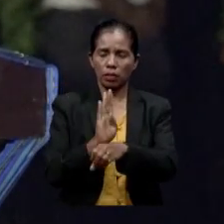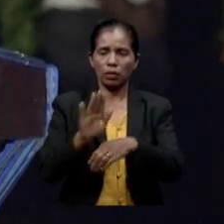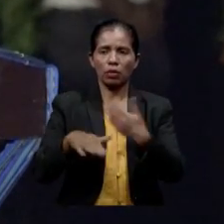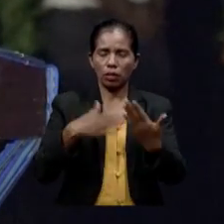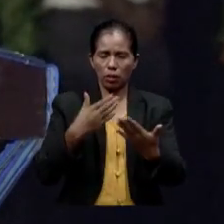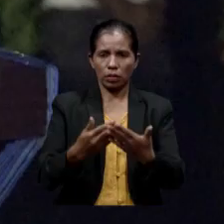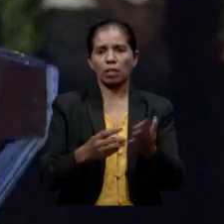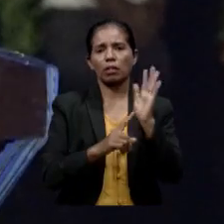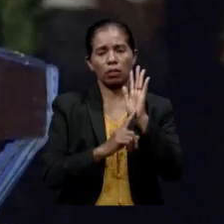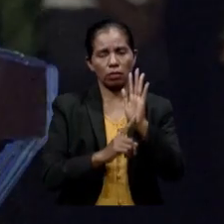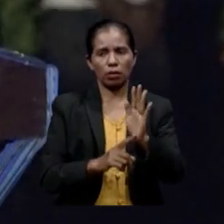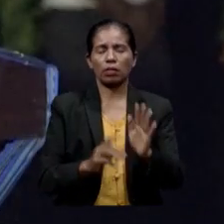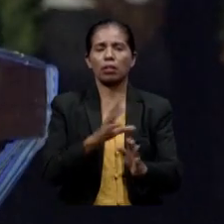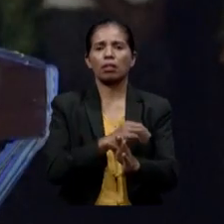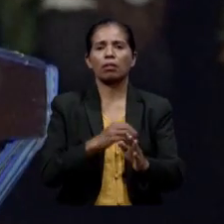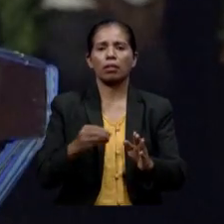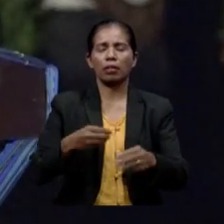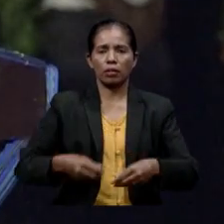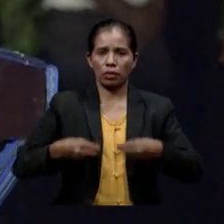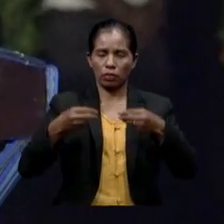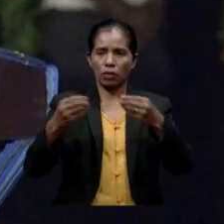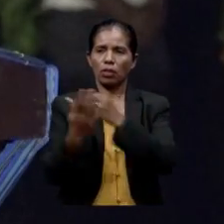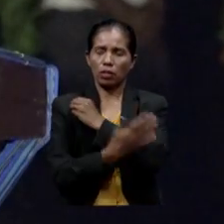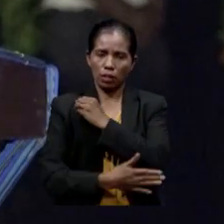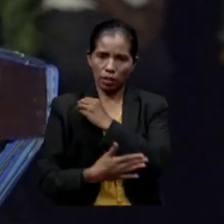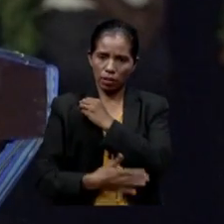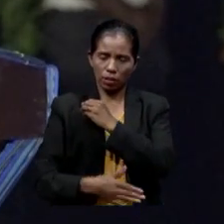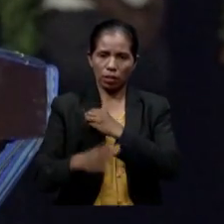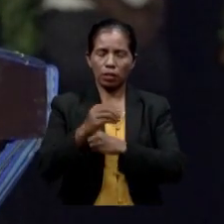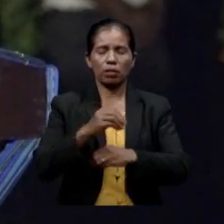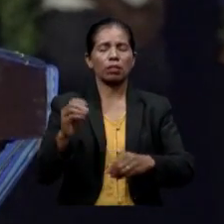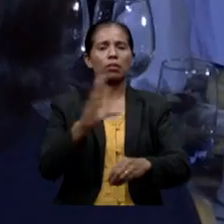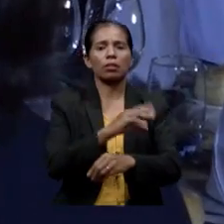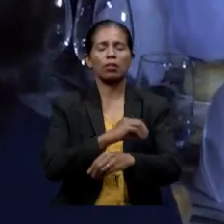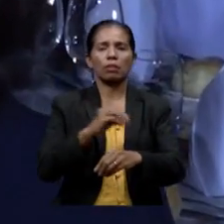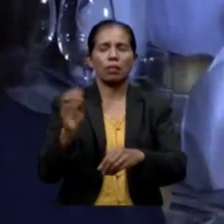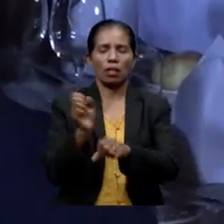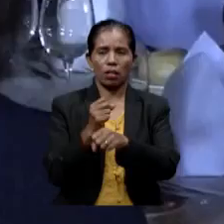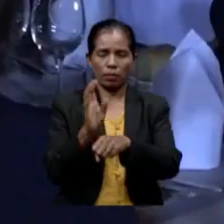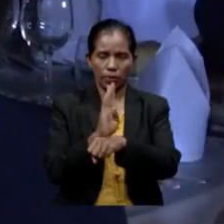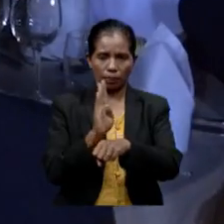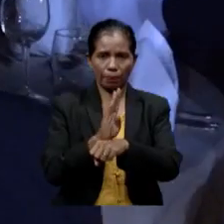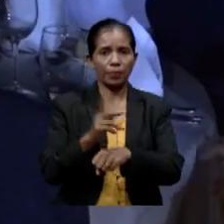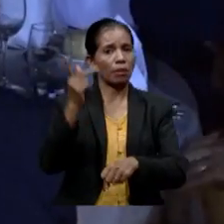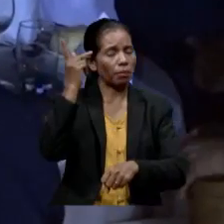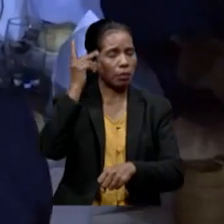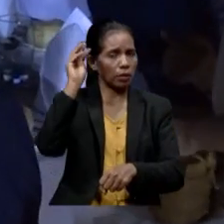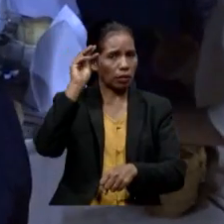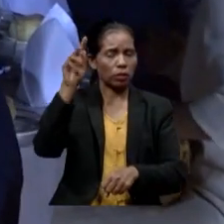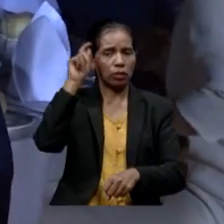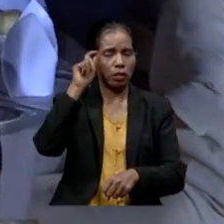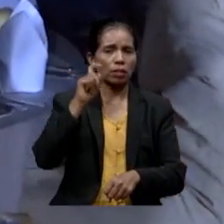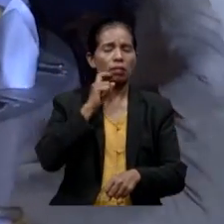devemos melhorar, o desempenho dos dois países ao nível comercial e de investimento. Primeiro-ministro Cairala Sanano Guzmão